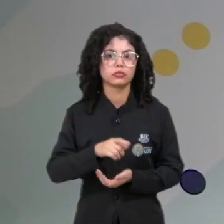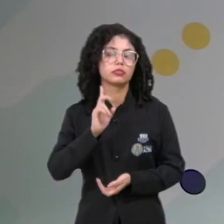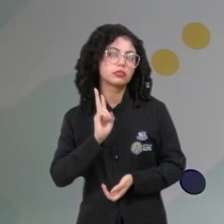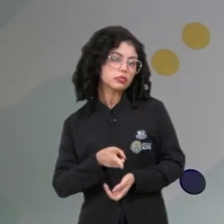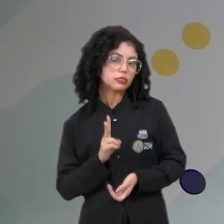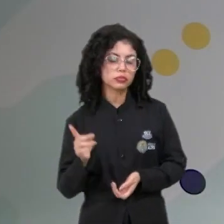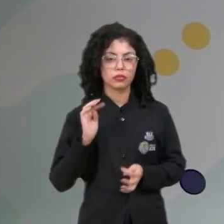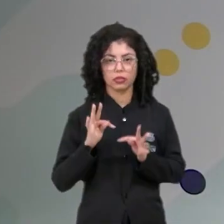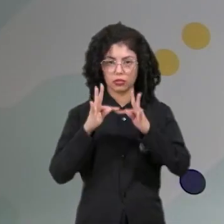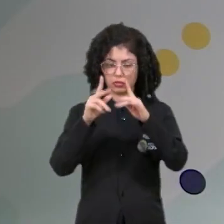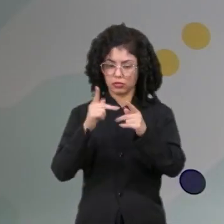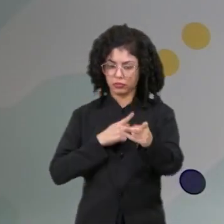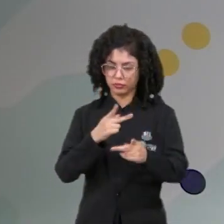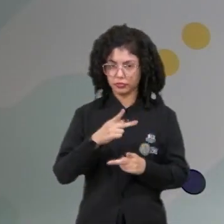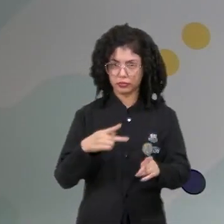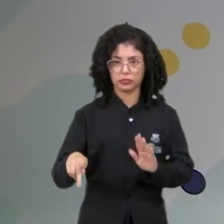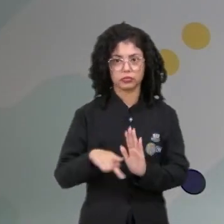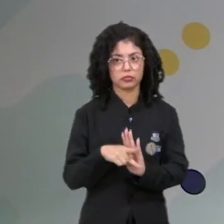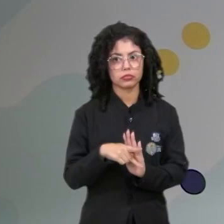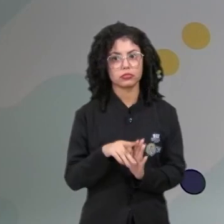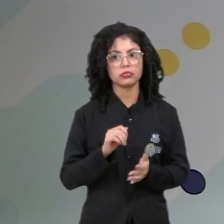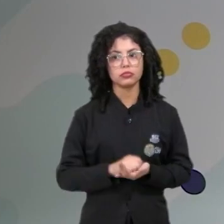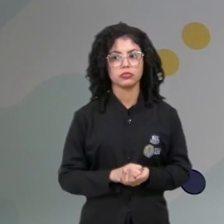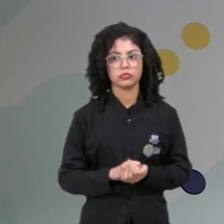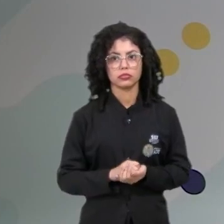um planejamento para que haja o